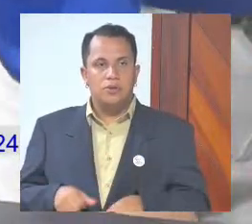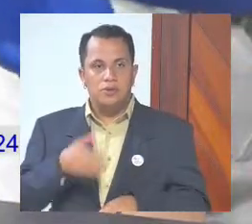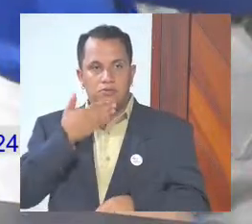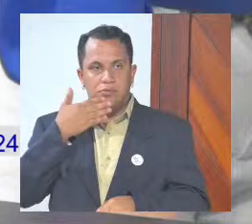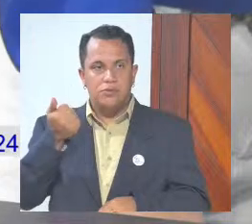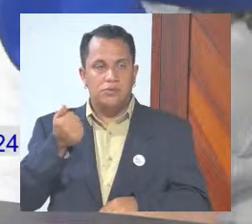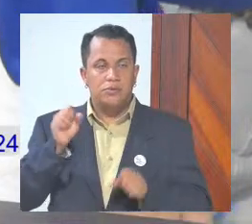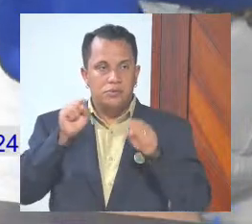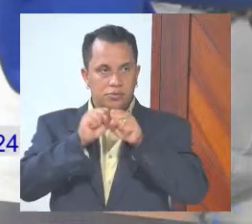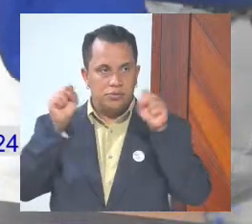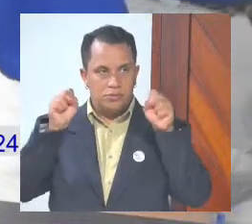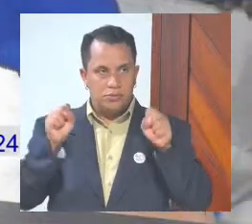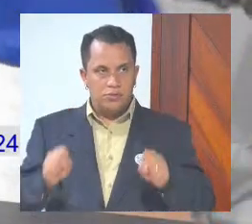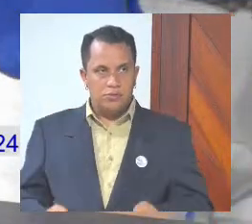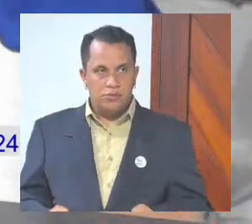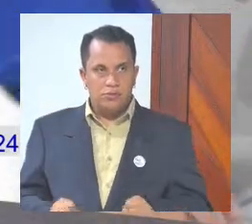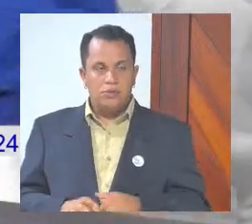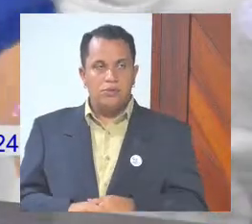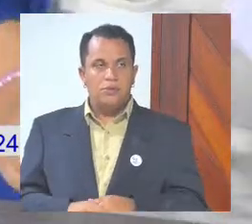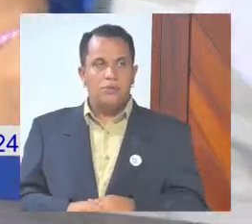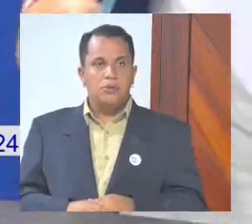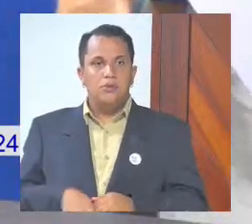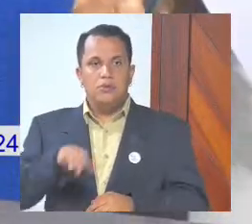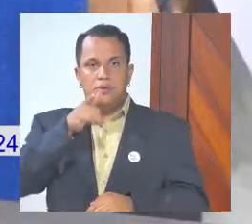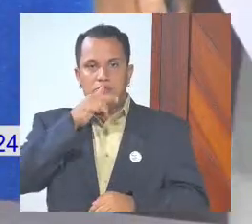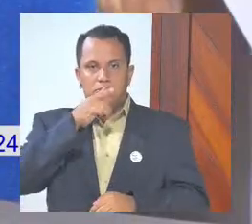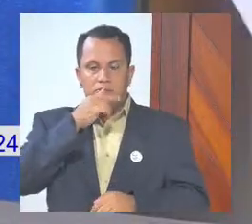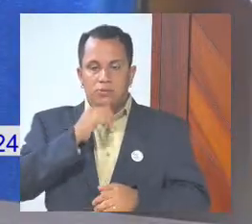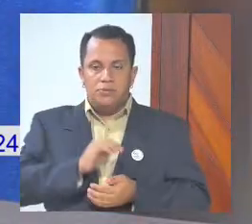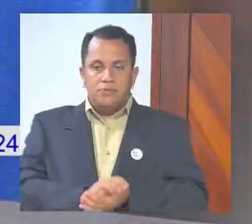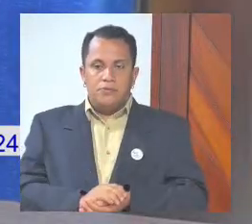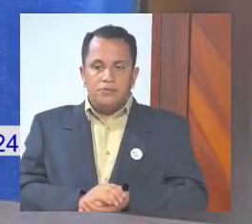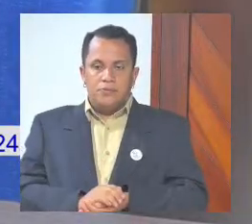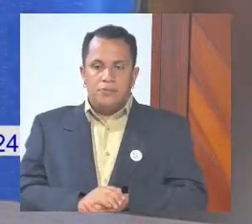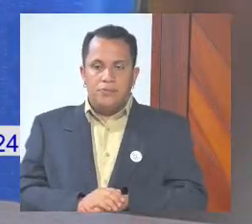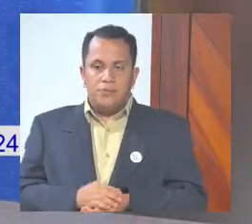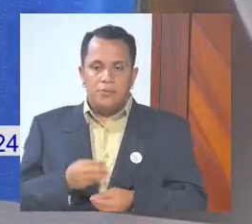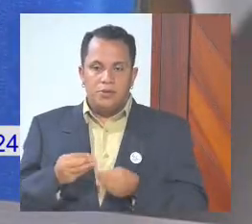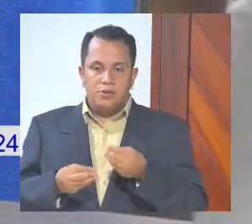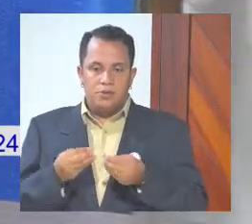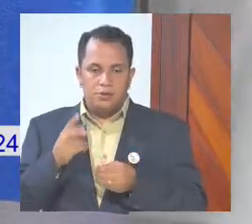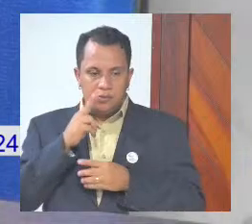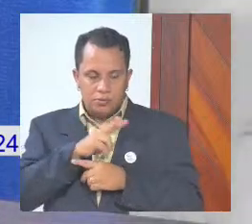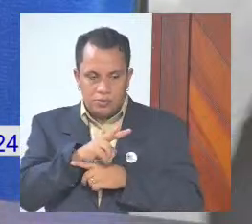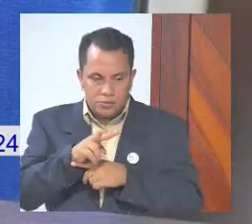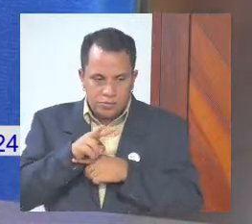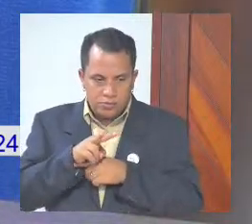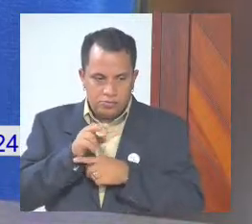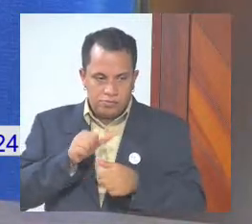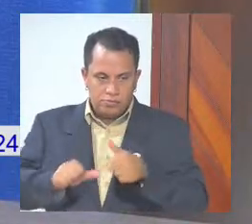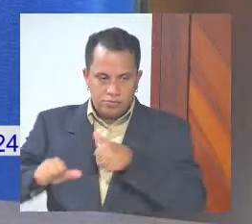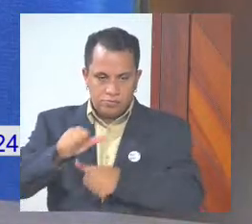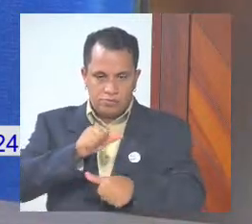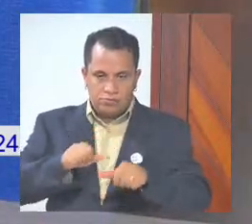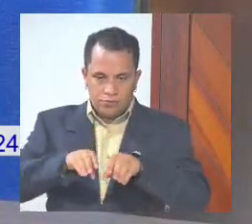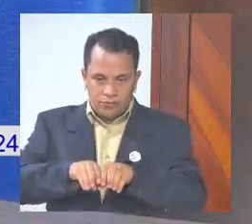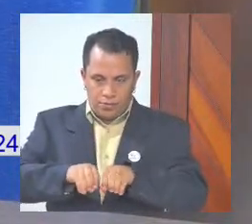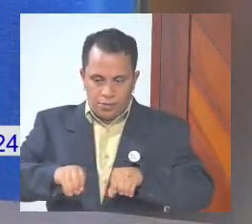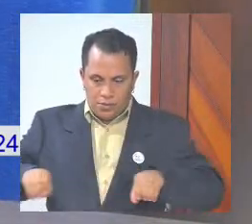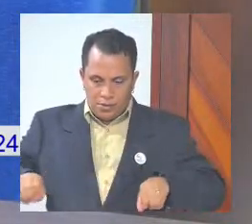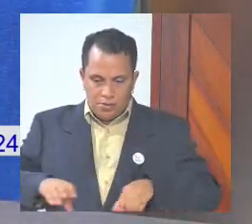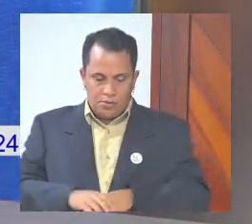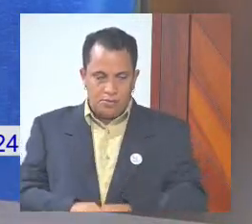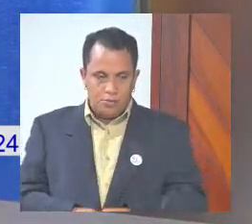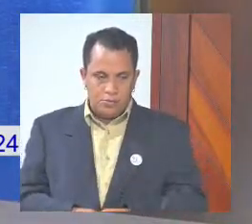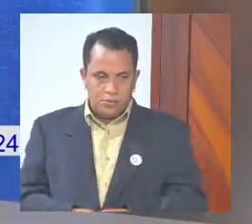melhorias do sistema de distribuição de água no município, com vistas à substituição da grande